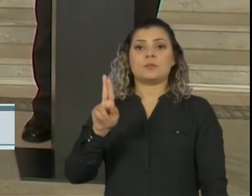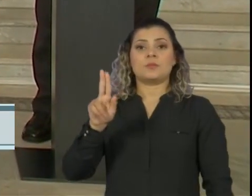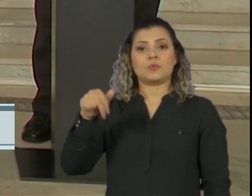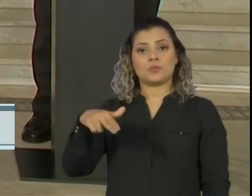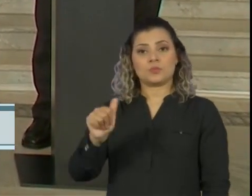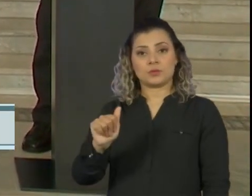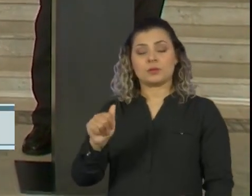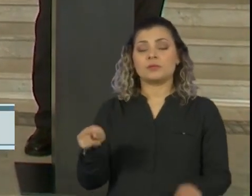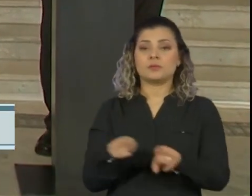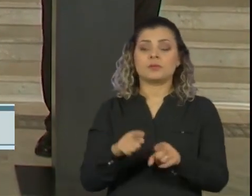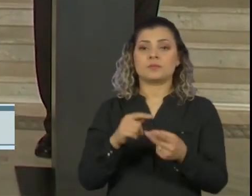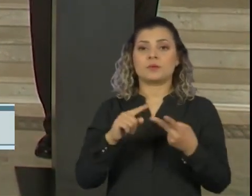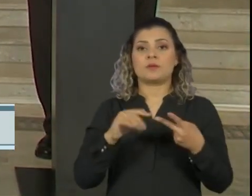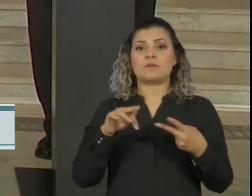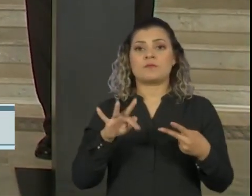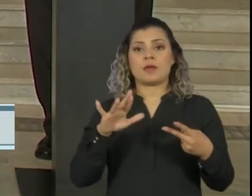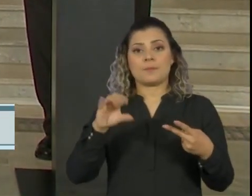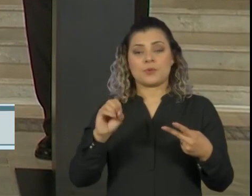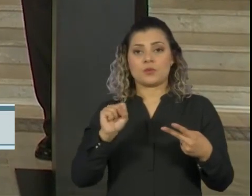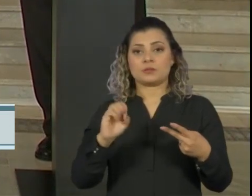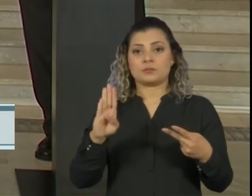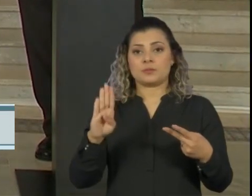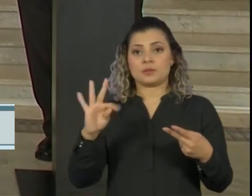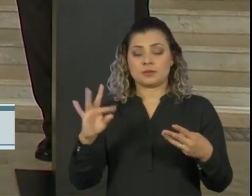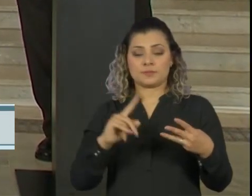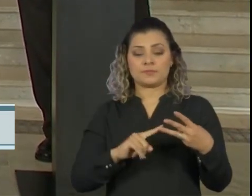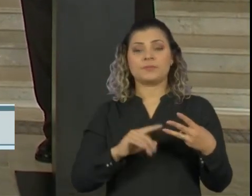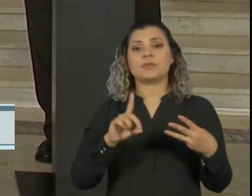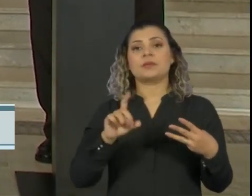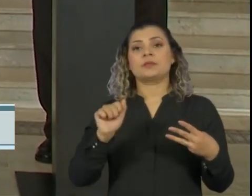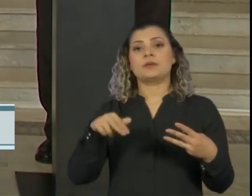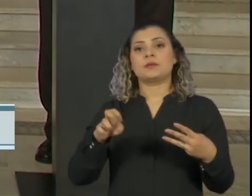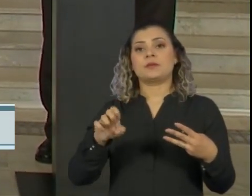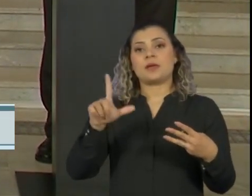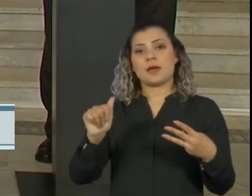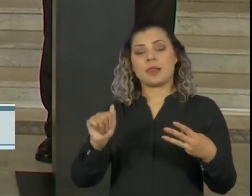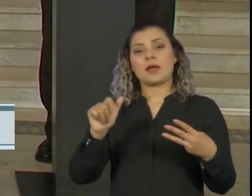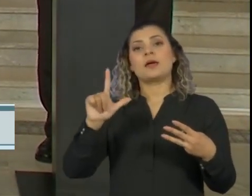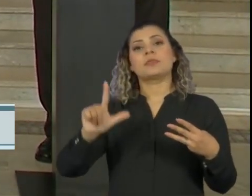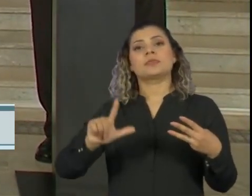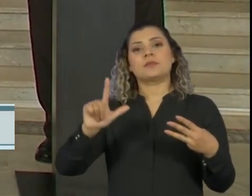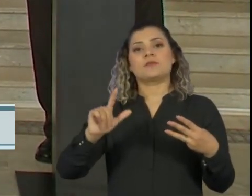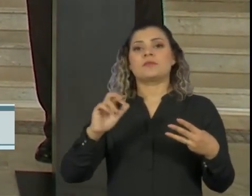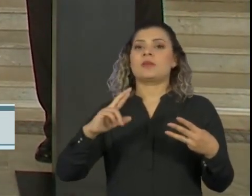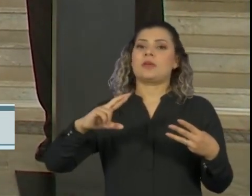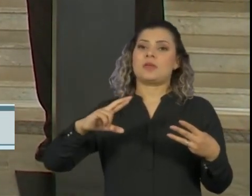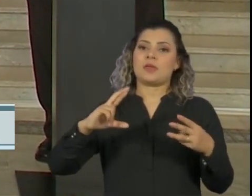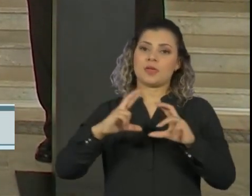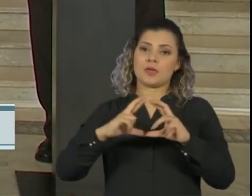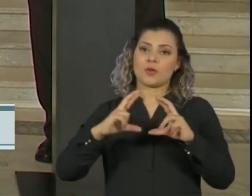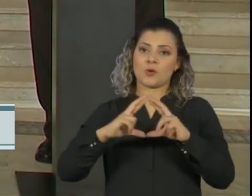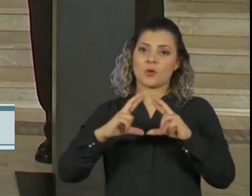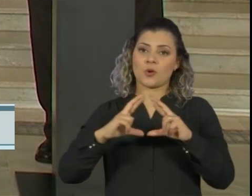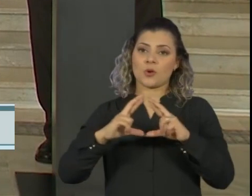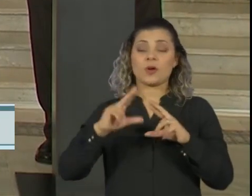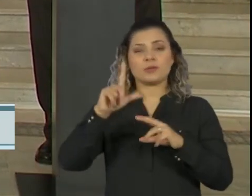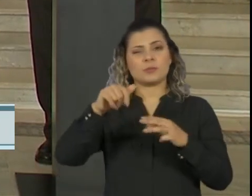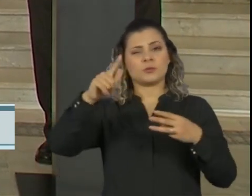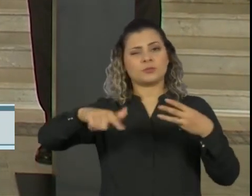na sequência com o Fábio Diamante, do SBT, e a Daniela Salerno, da TV Record, além dos demais que